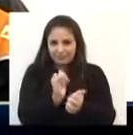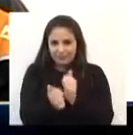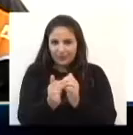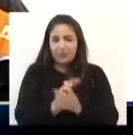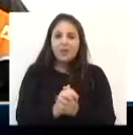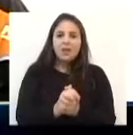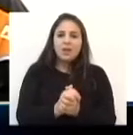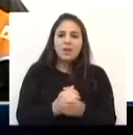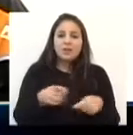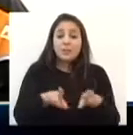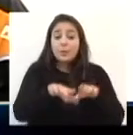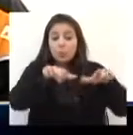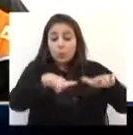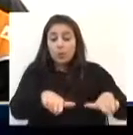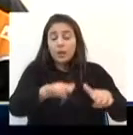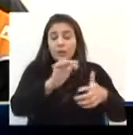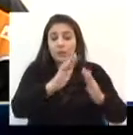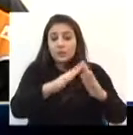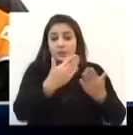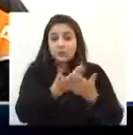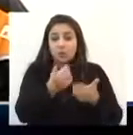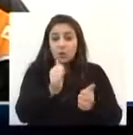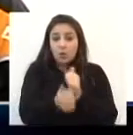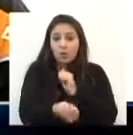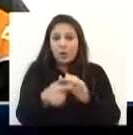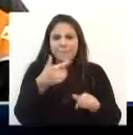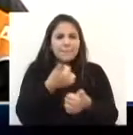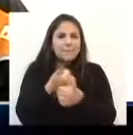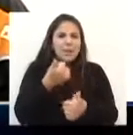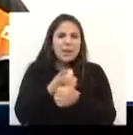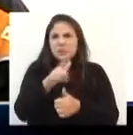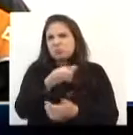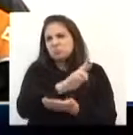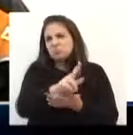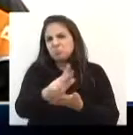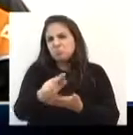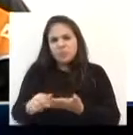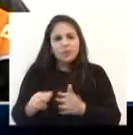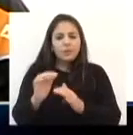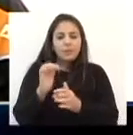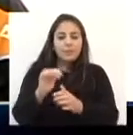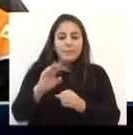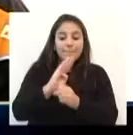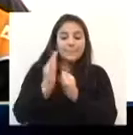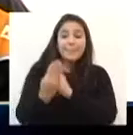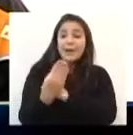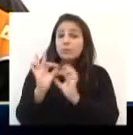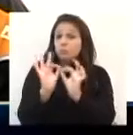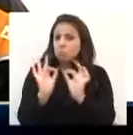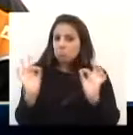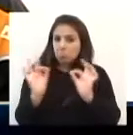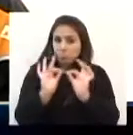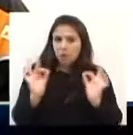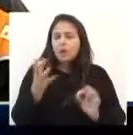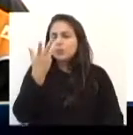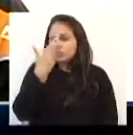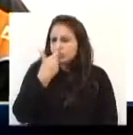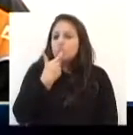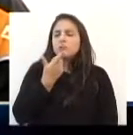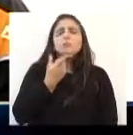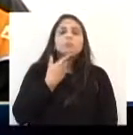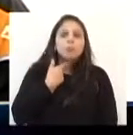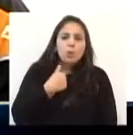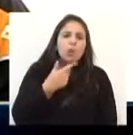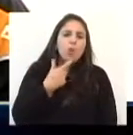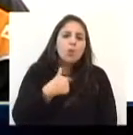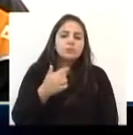localização também da escolinha ali é perto de outros bairros, né, mais humilde, e a criança gosta de jogar futebol.